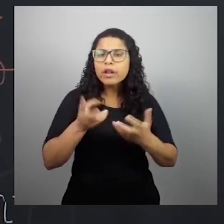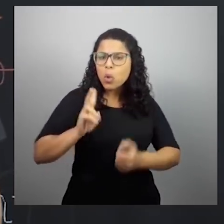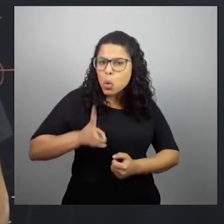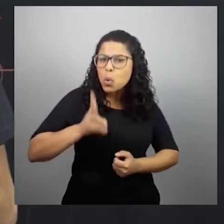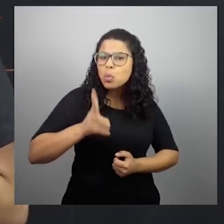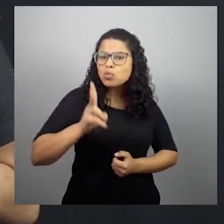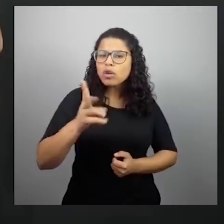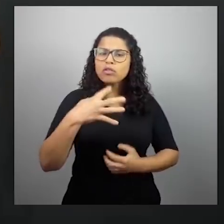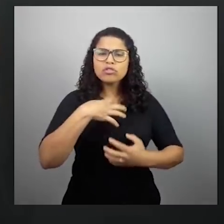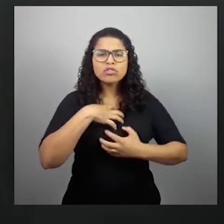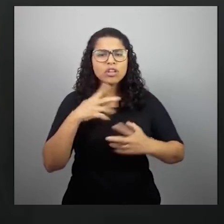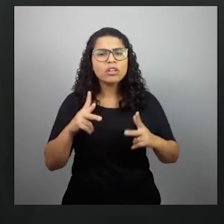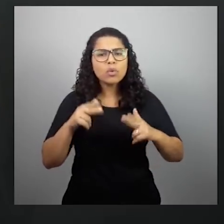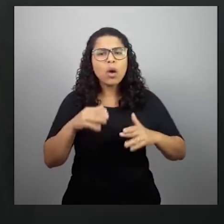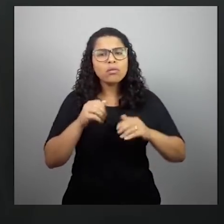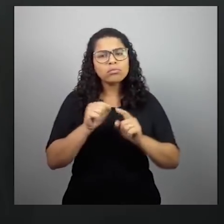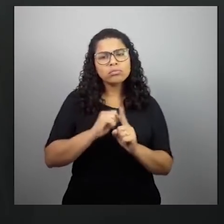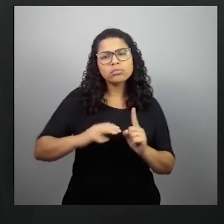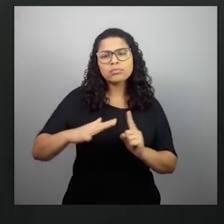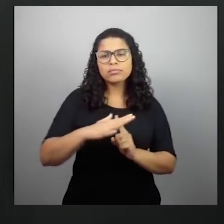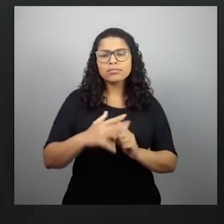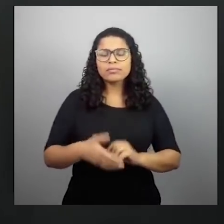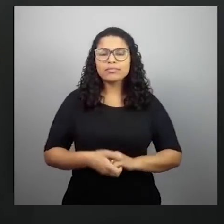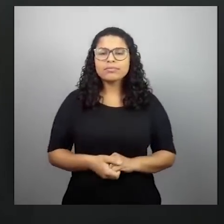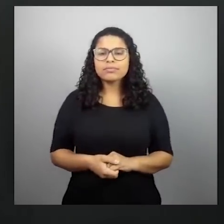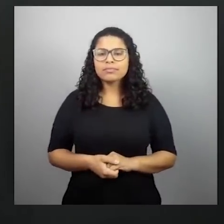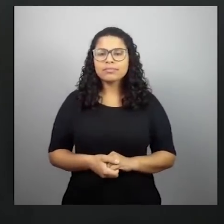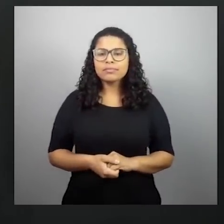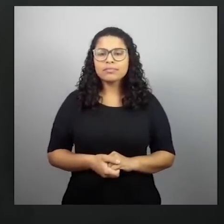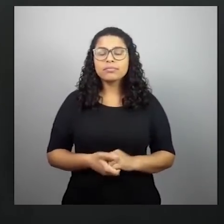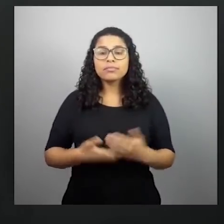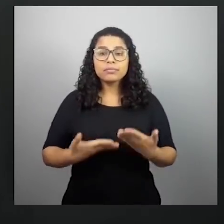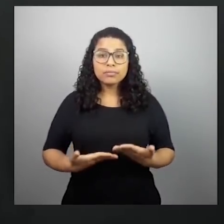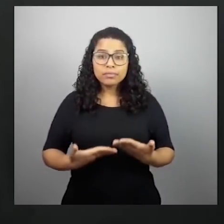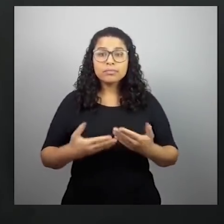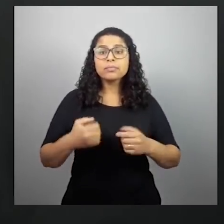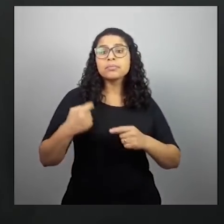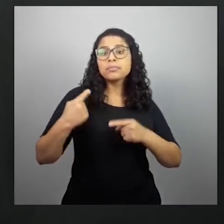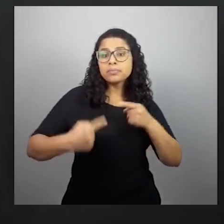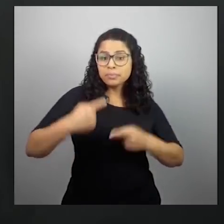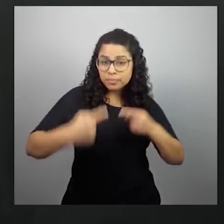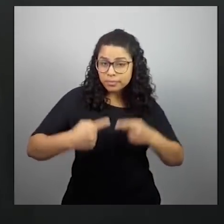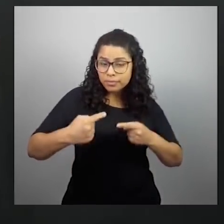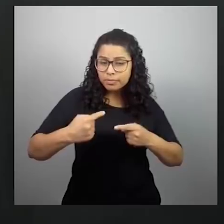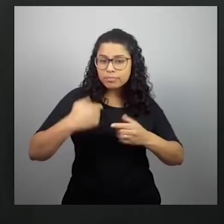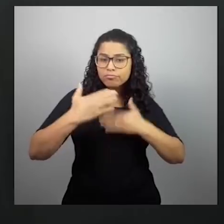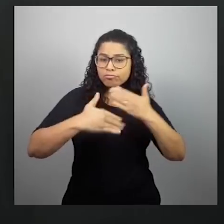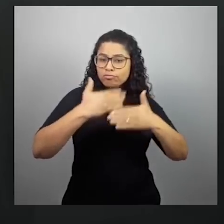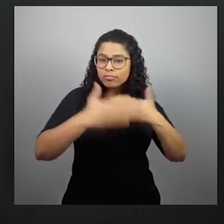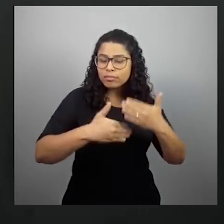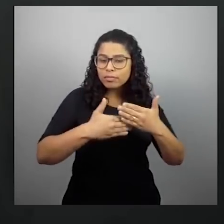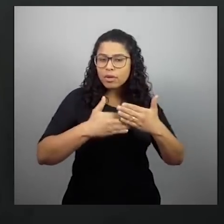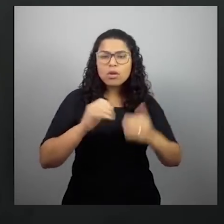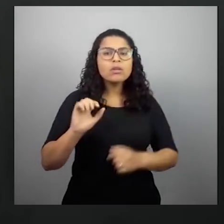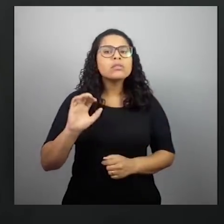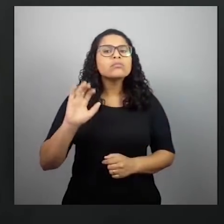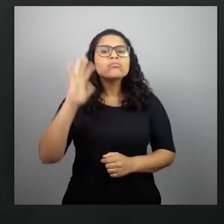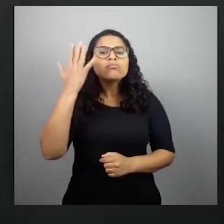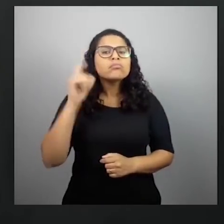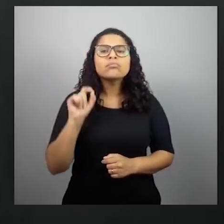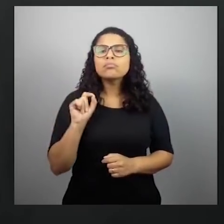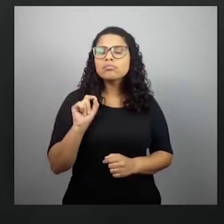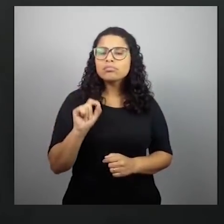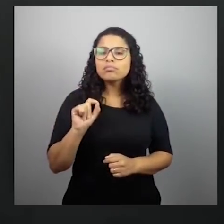vista da sociedade. Ou seja, o processo de independência política no Brasil não significou uma grande mudança